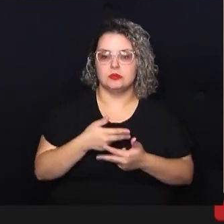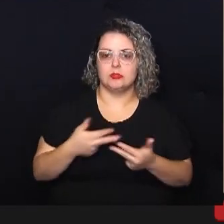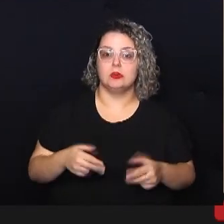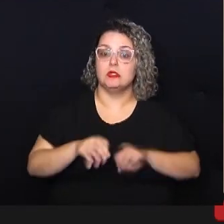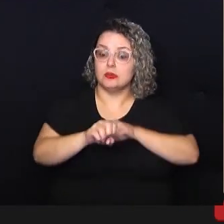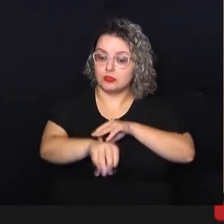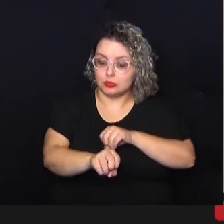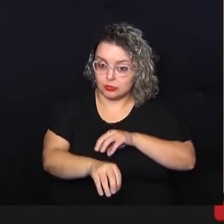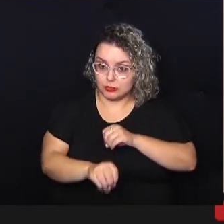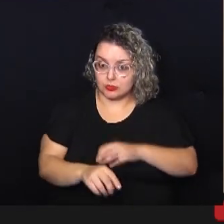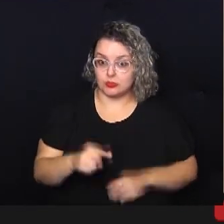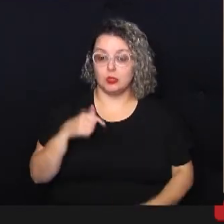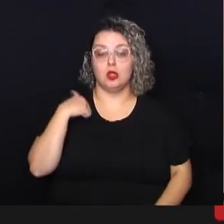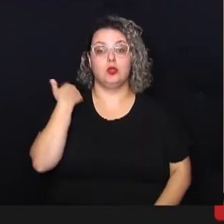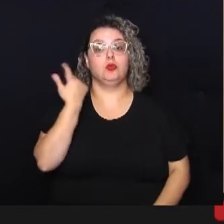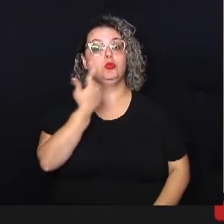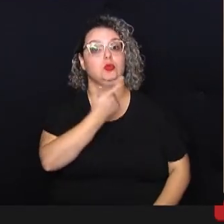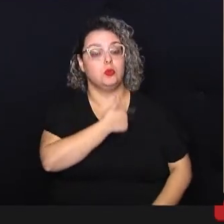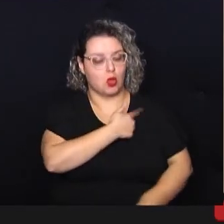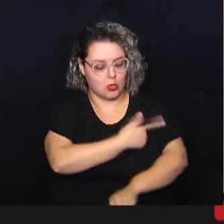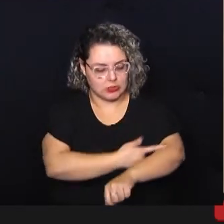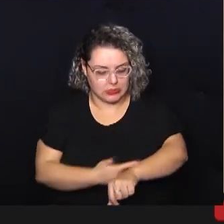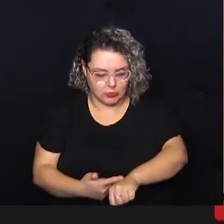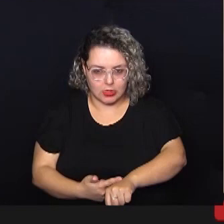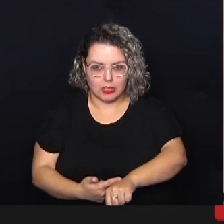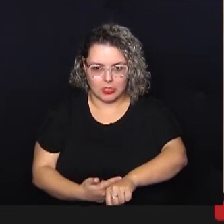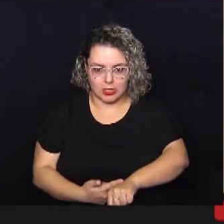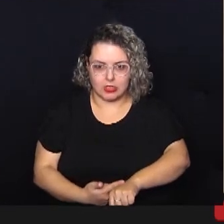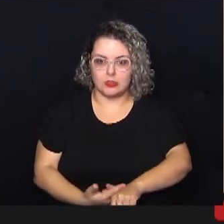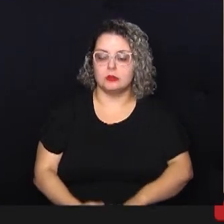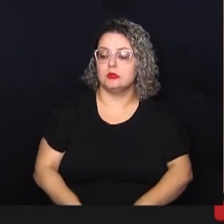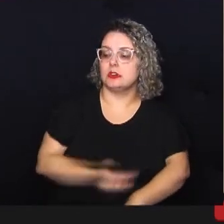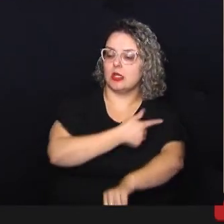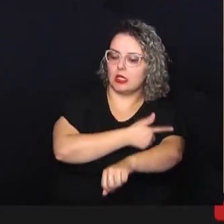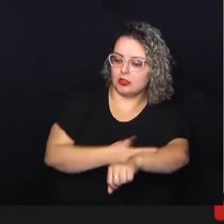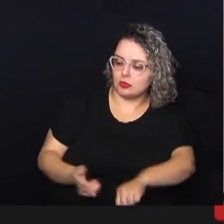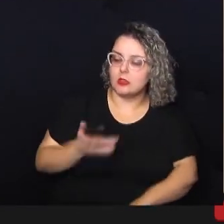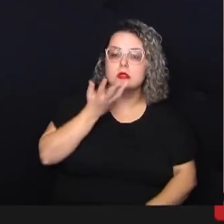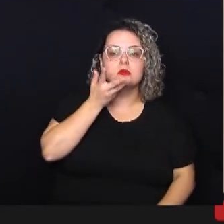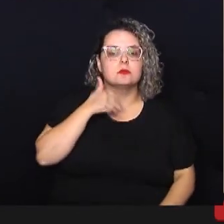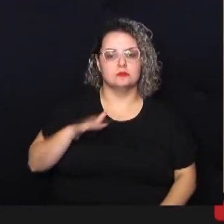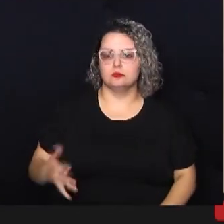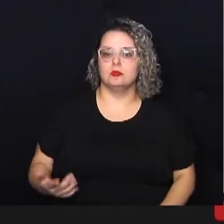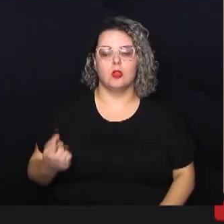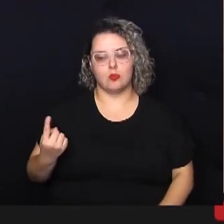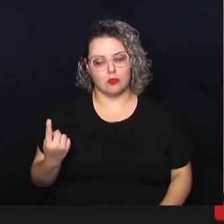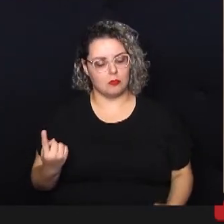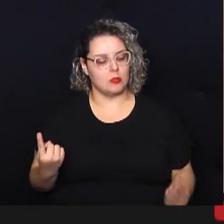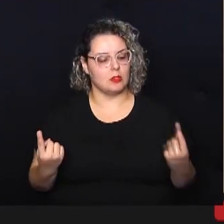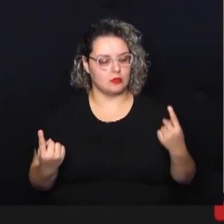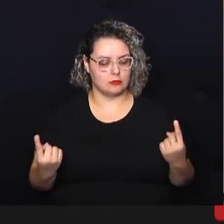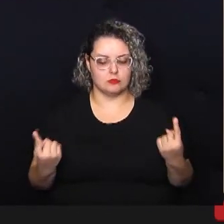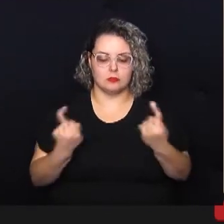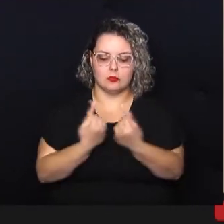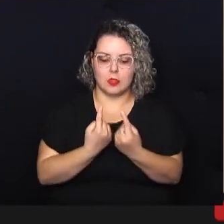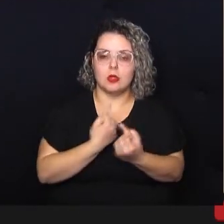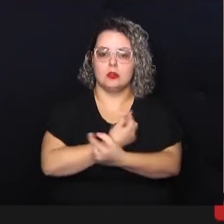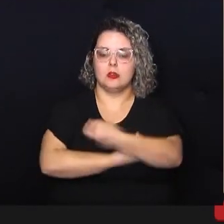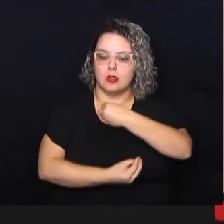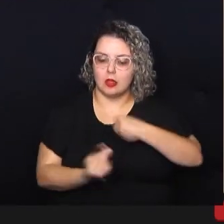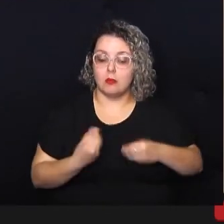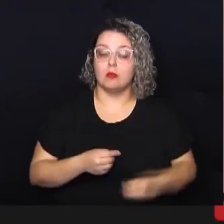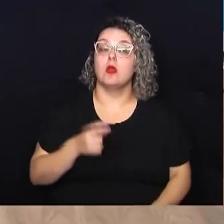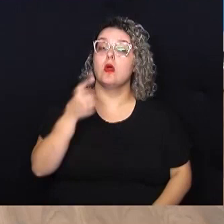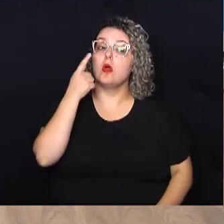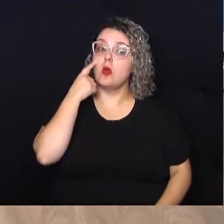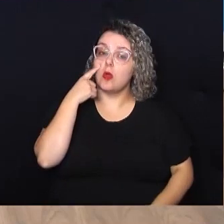educação nossa, dos adultos, e a educação da criança. Uma coisa não existe sem a outra. Olha só, dicas